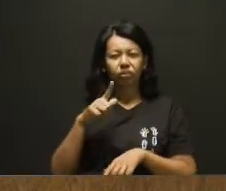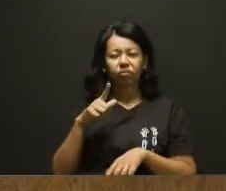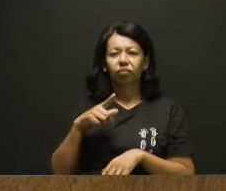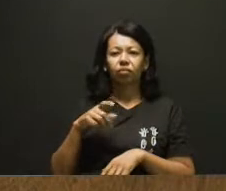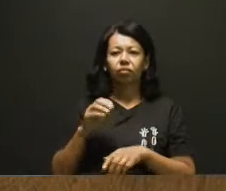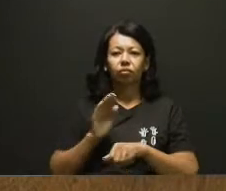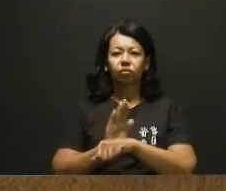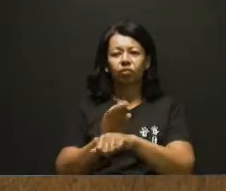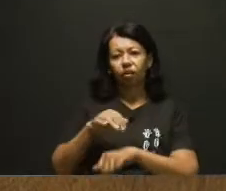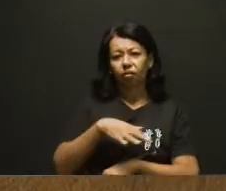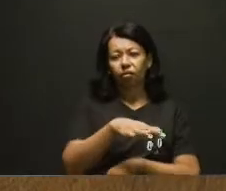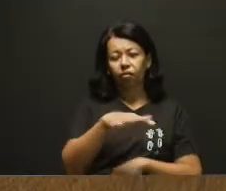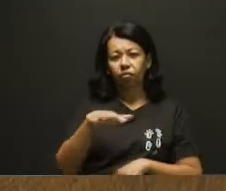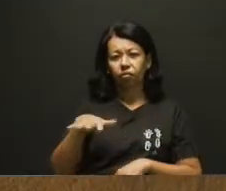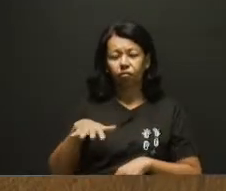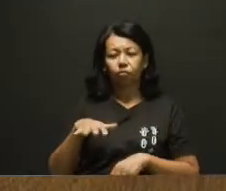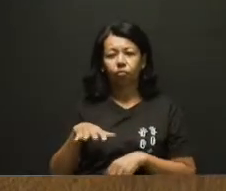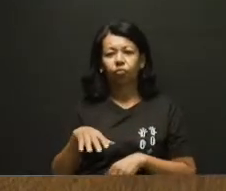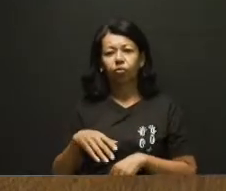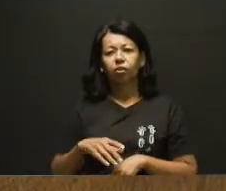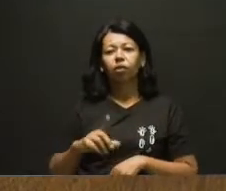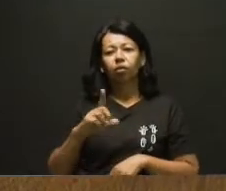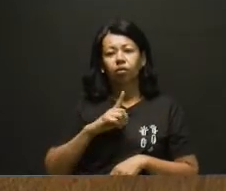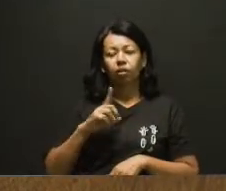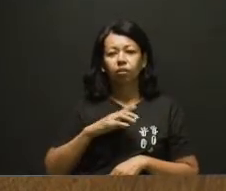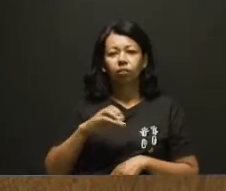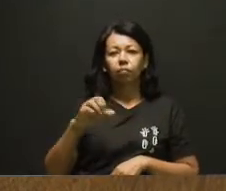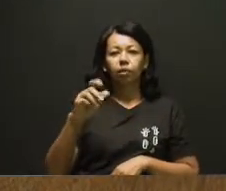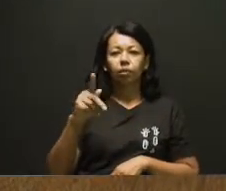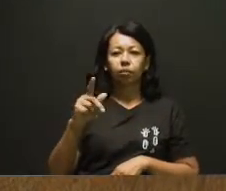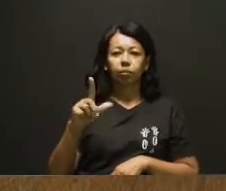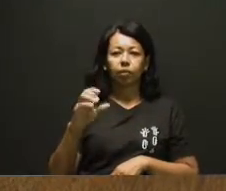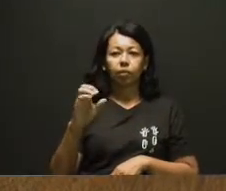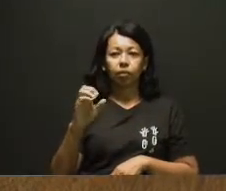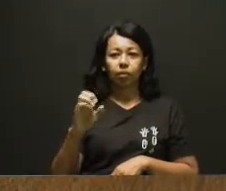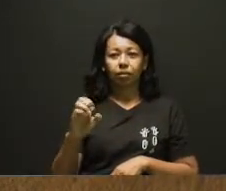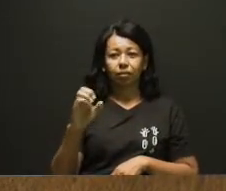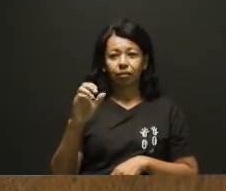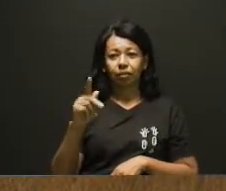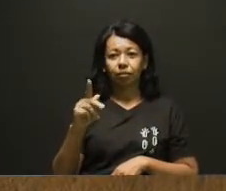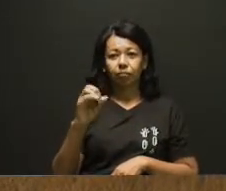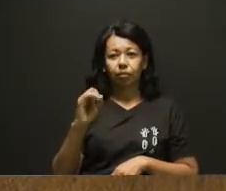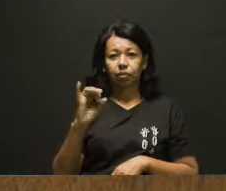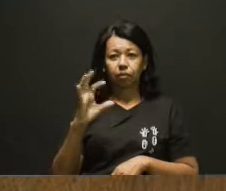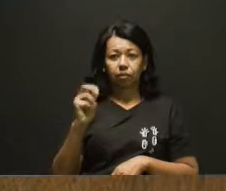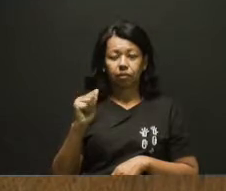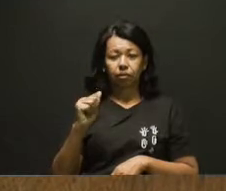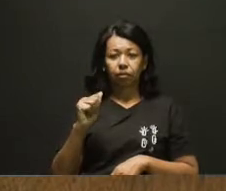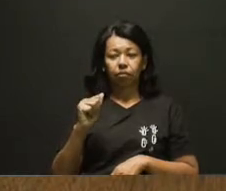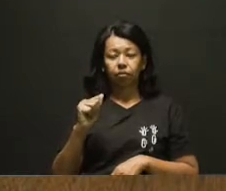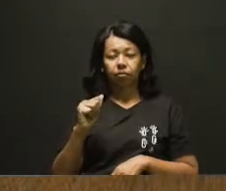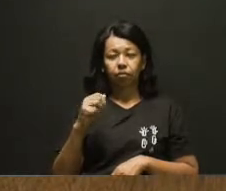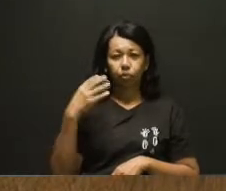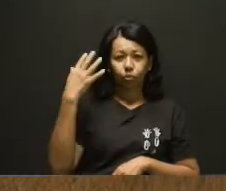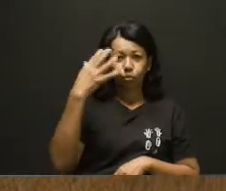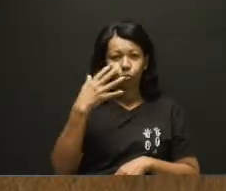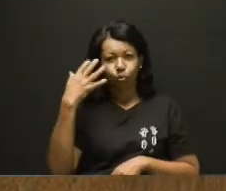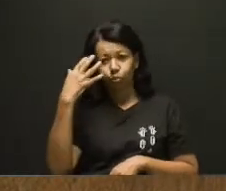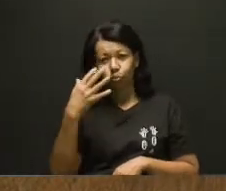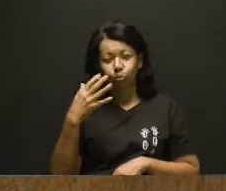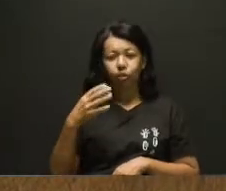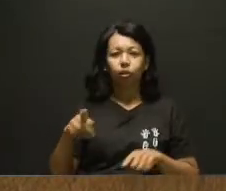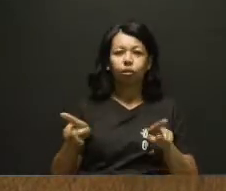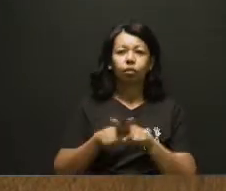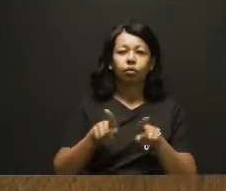derrame também tenho epilepsia tontura e mesmo assim não consigo aposentadoria